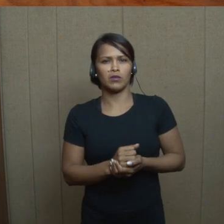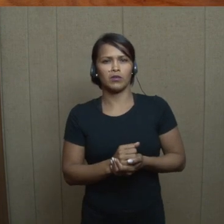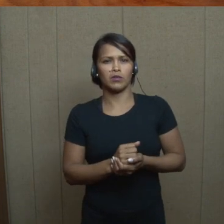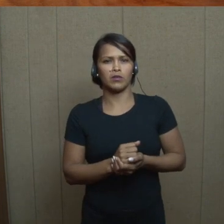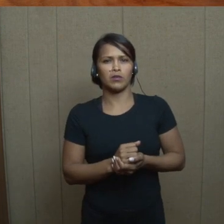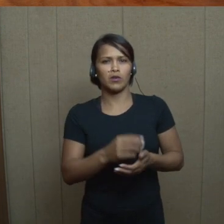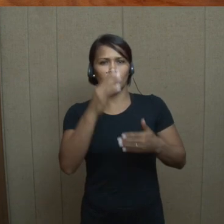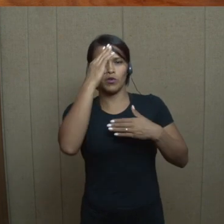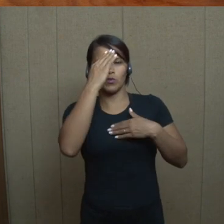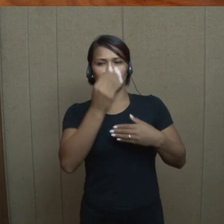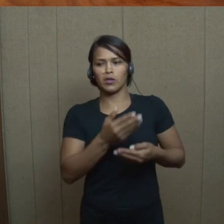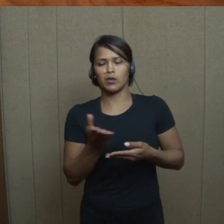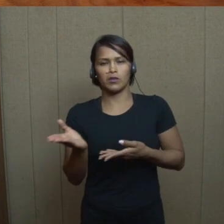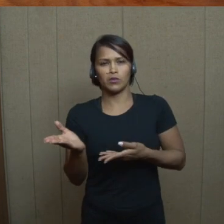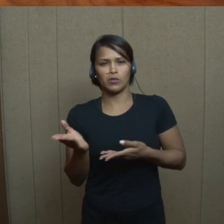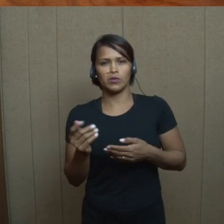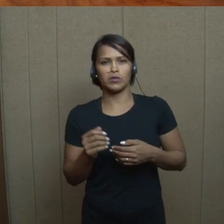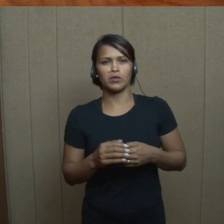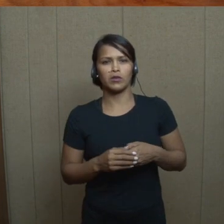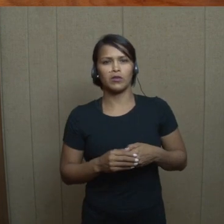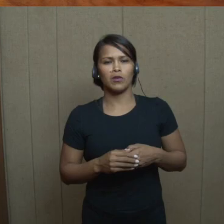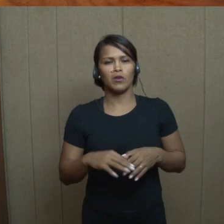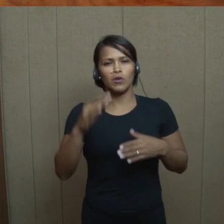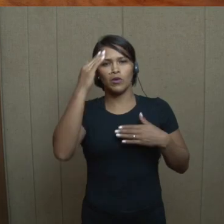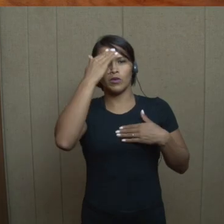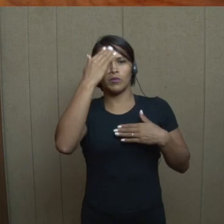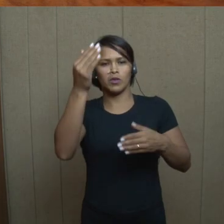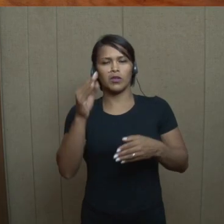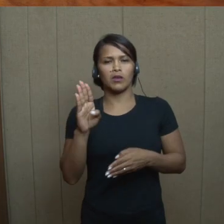obrigado ao Beliar, é